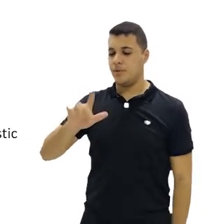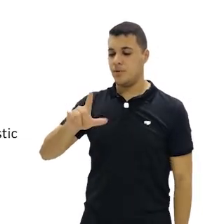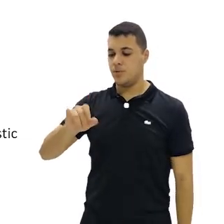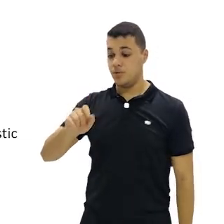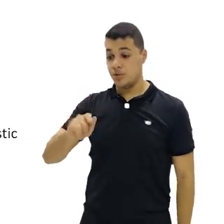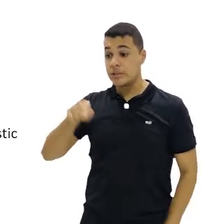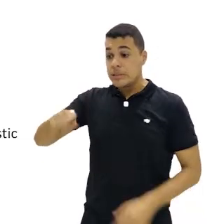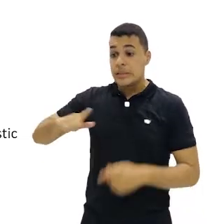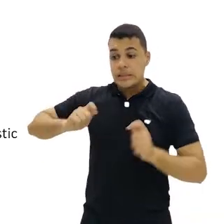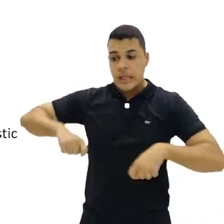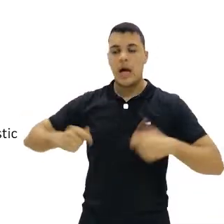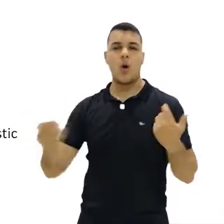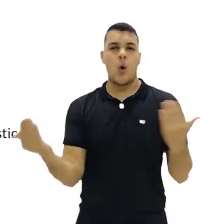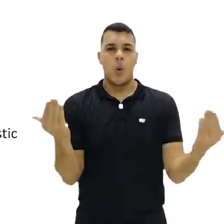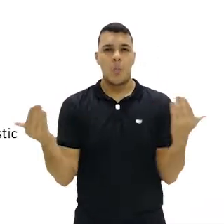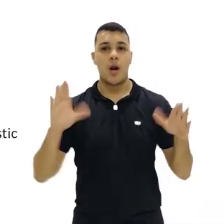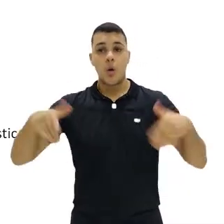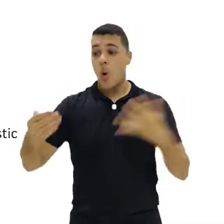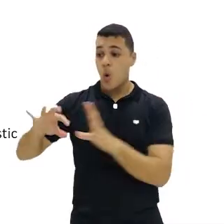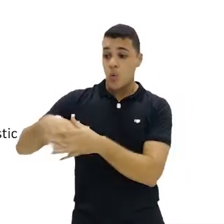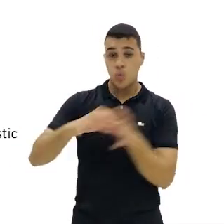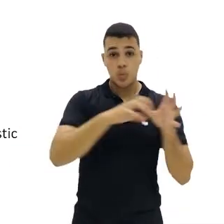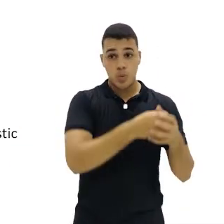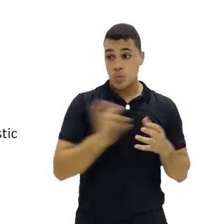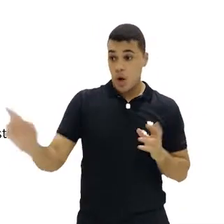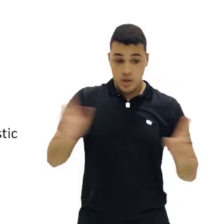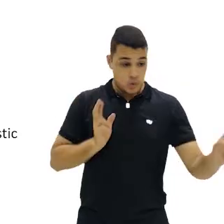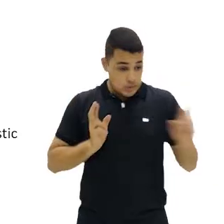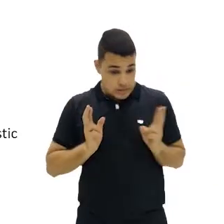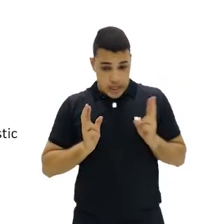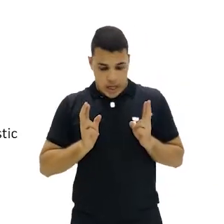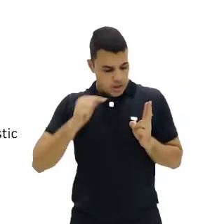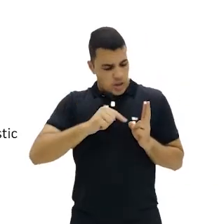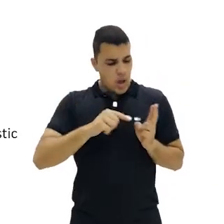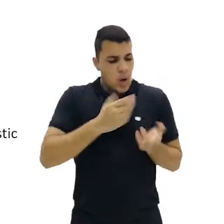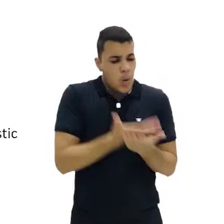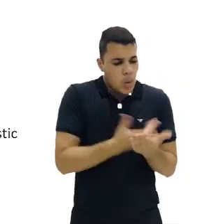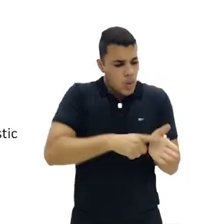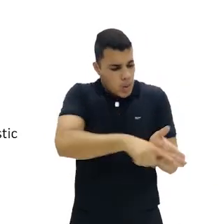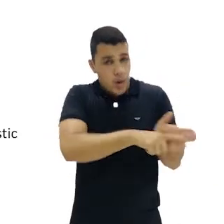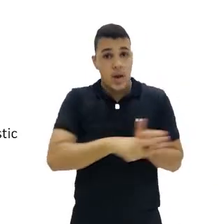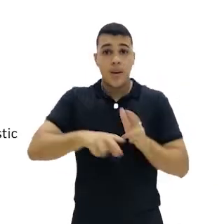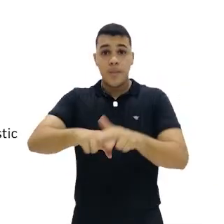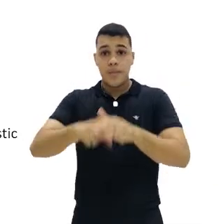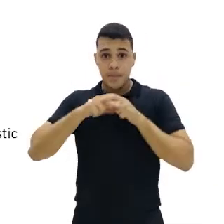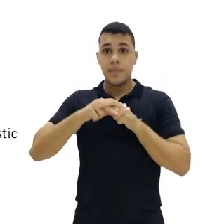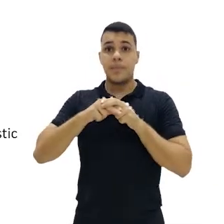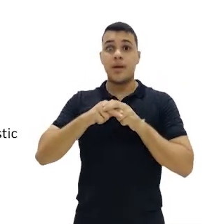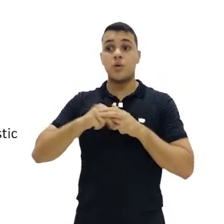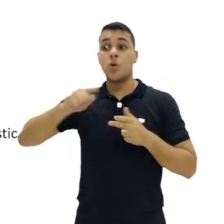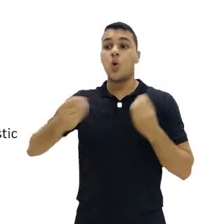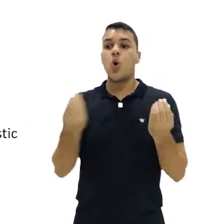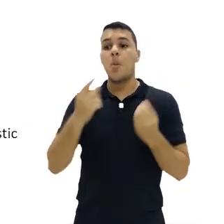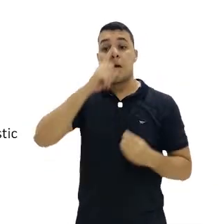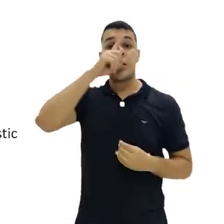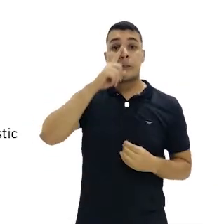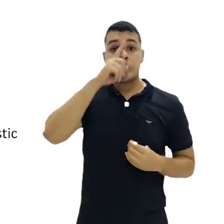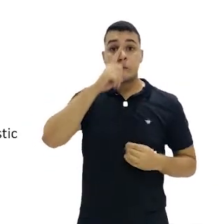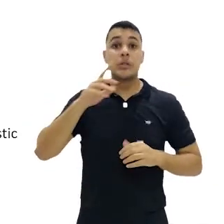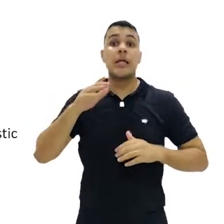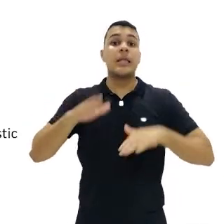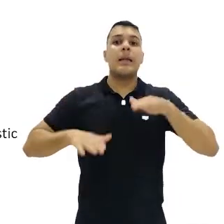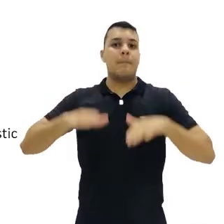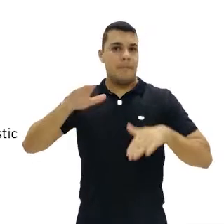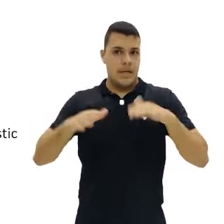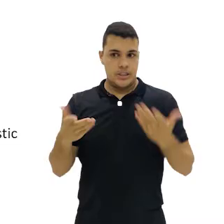grupos, é a partir do que a gente chama de risco relativo, que é a simples divisão de um risco pelo outro. Então, é como eu